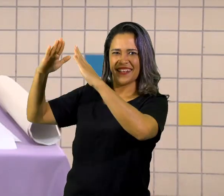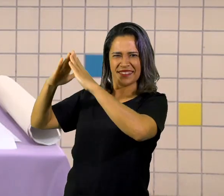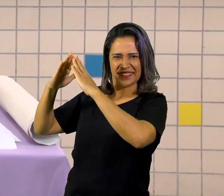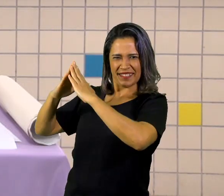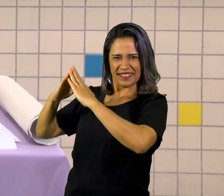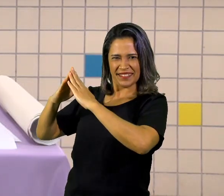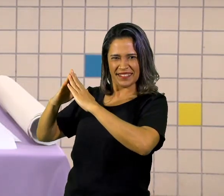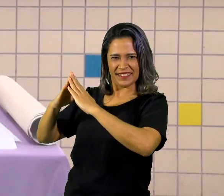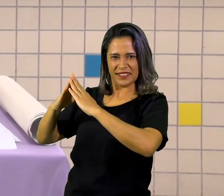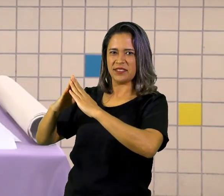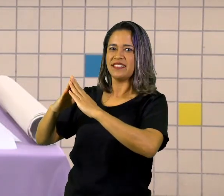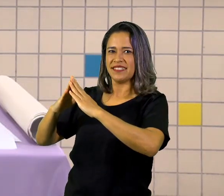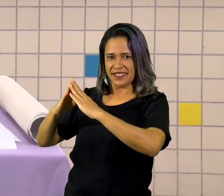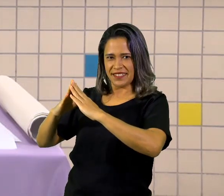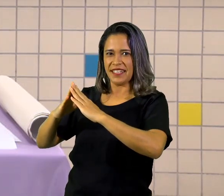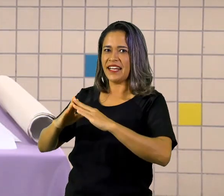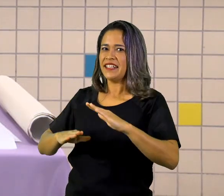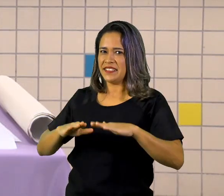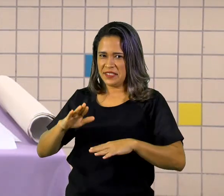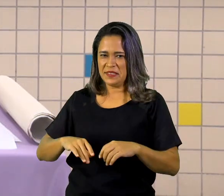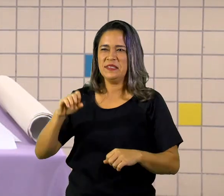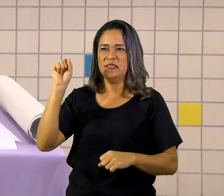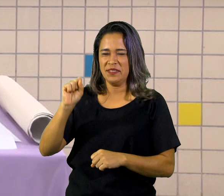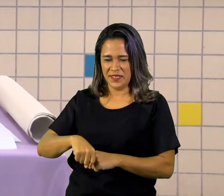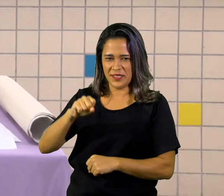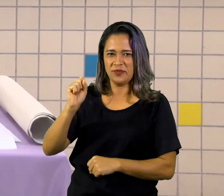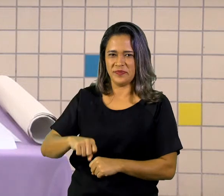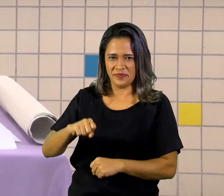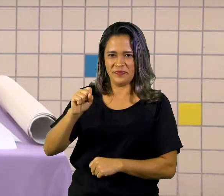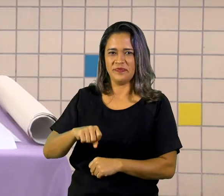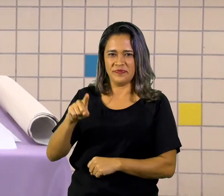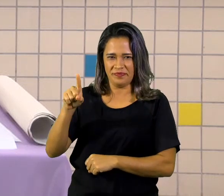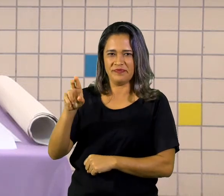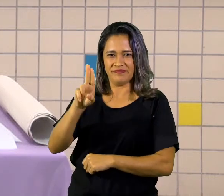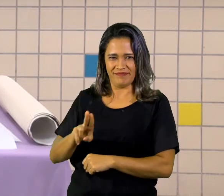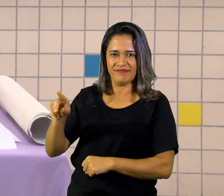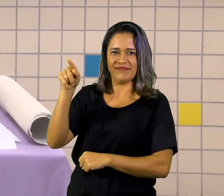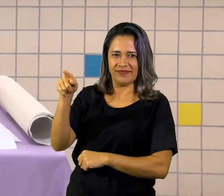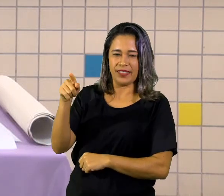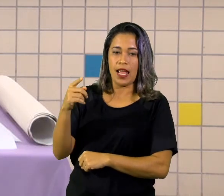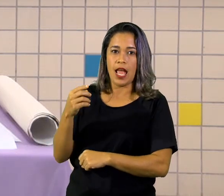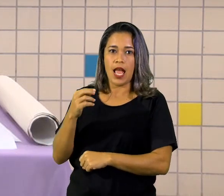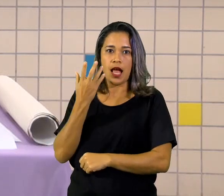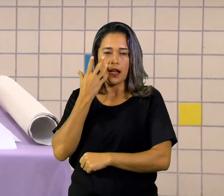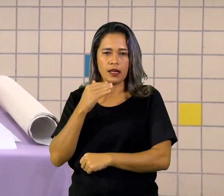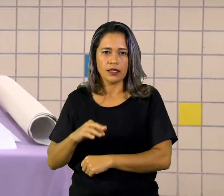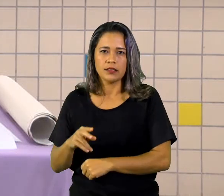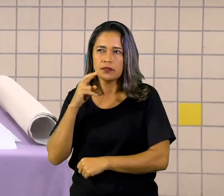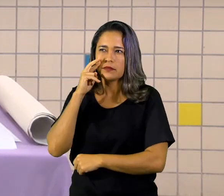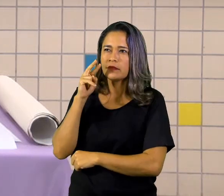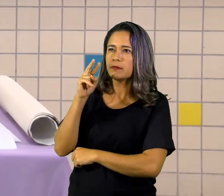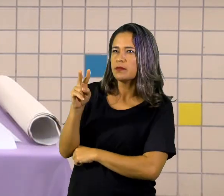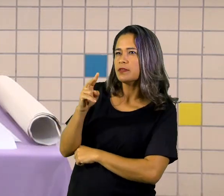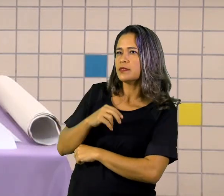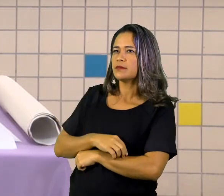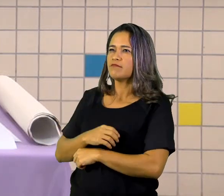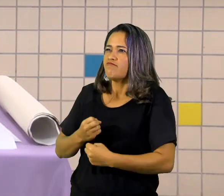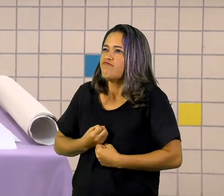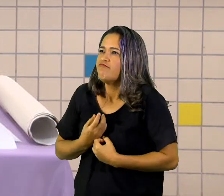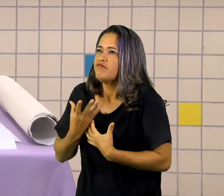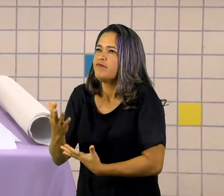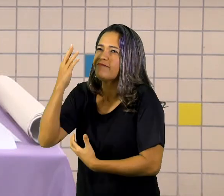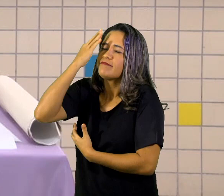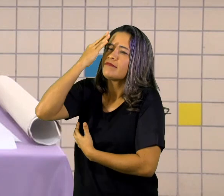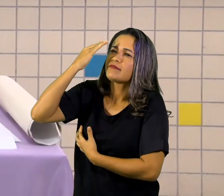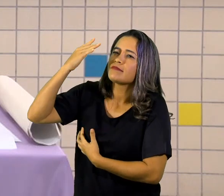viram suportes riscadores, sim, porque as crianças veem diferentes possibilidades de expressar sua